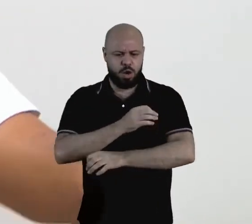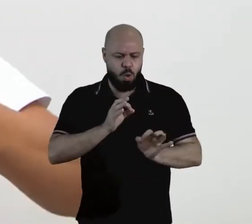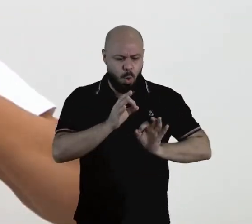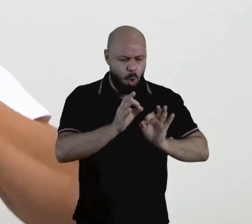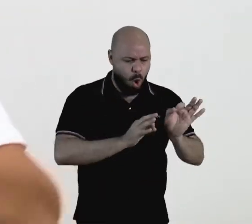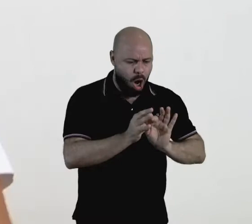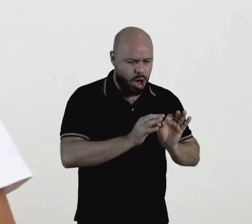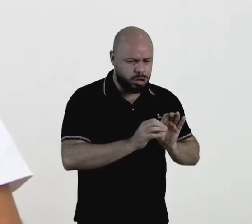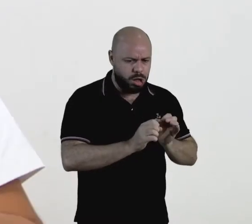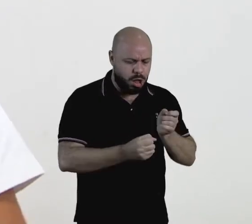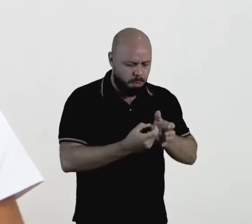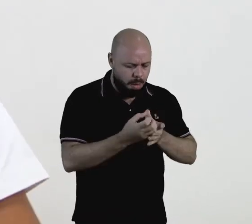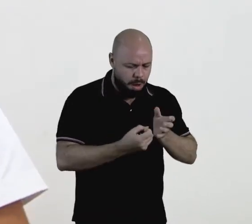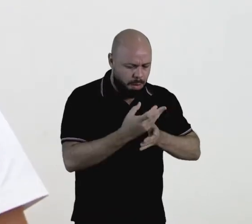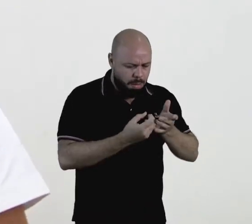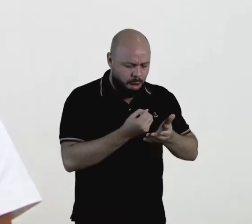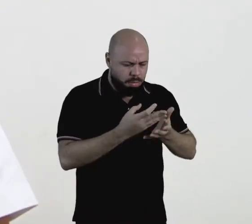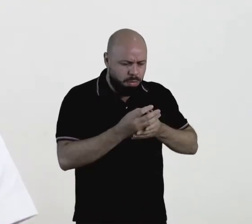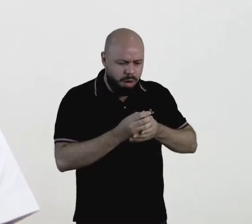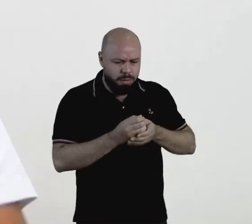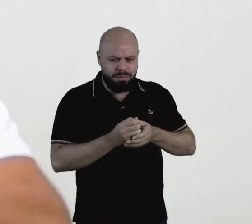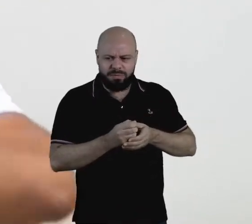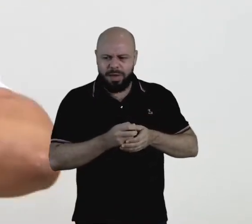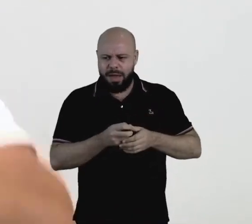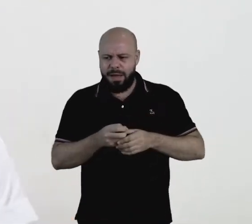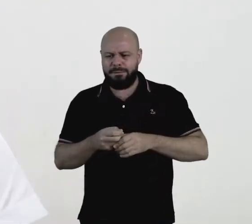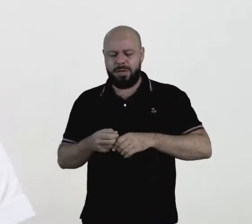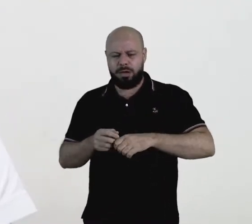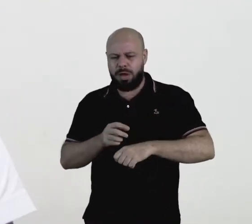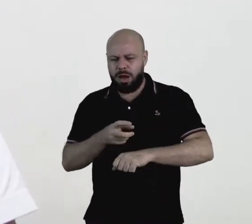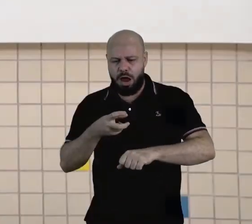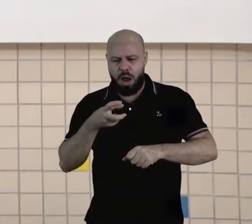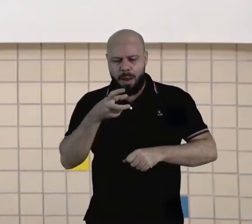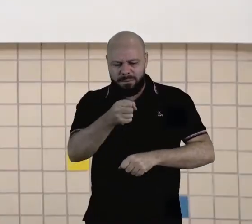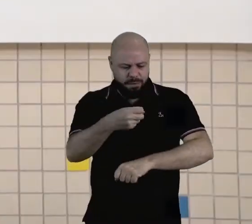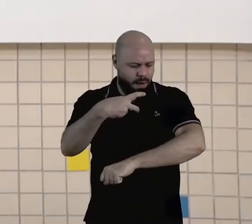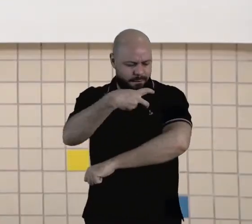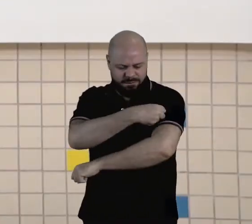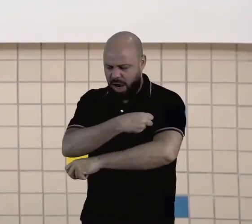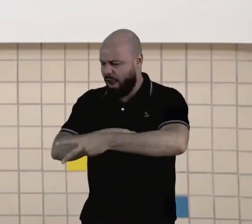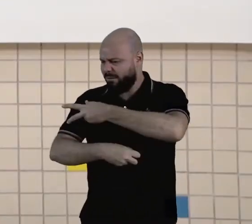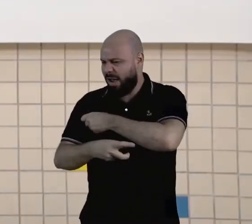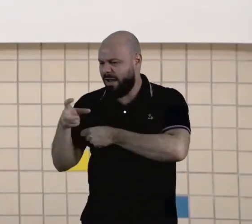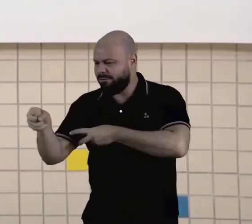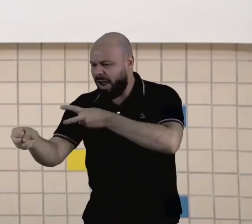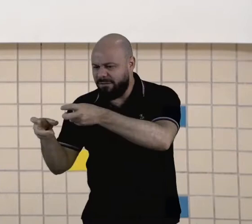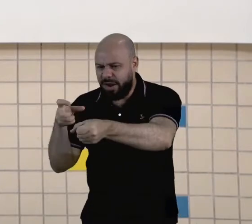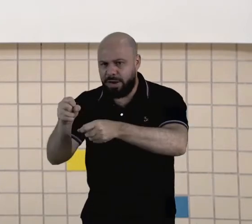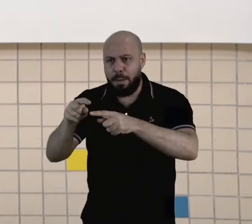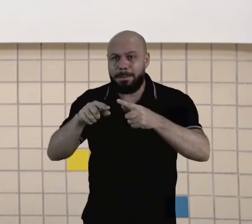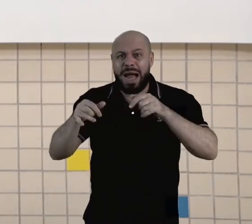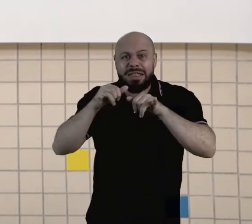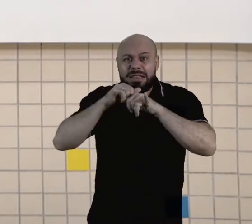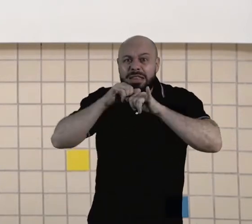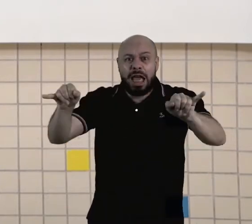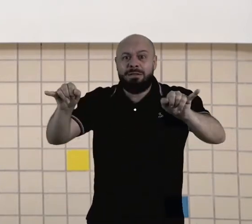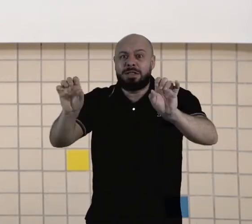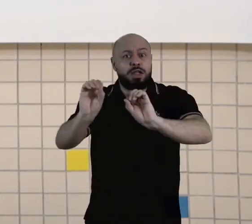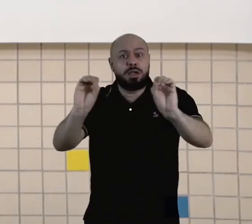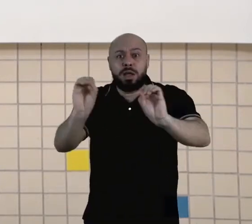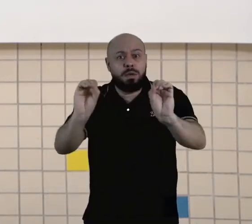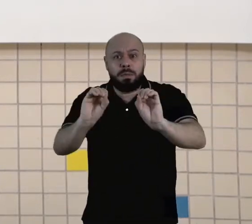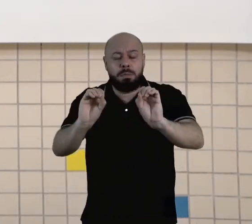vacinas e começaram um projeto de vacinação em massa. Só que eles esqueceram de avisar a população